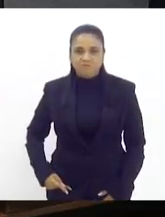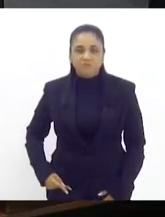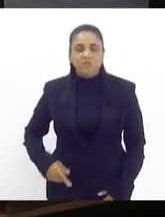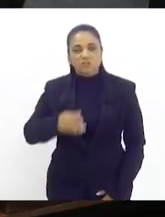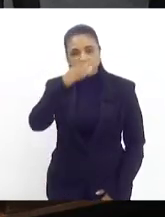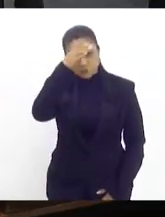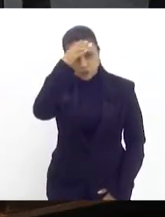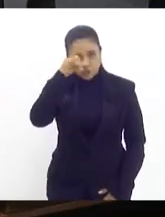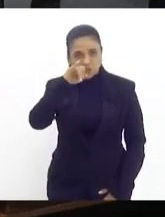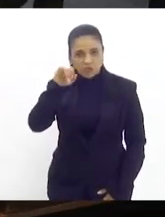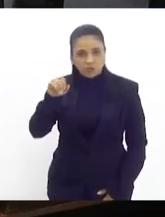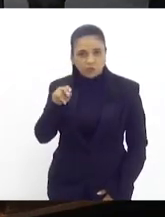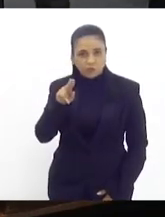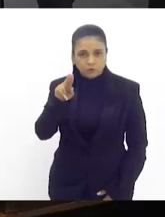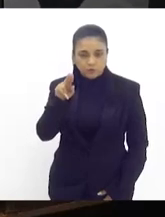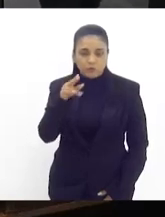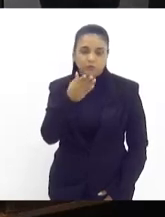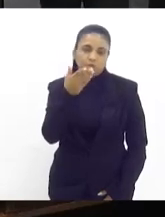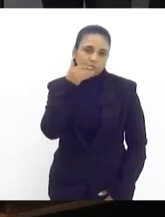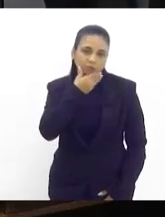Ju, senhoras e senhores,